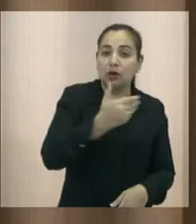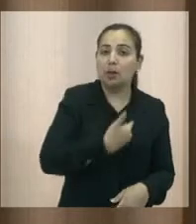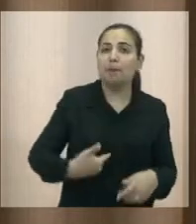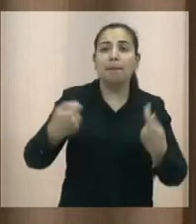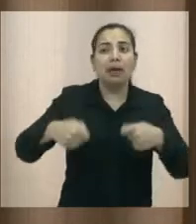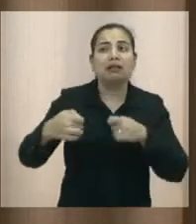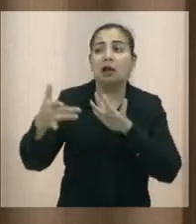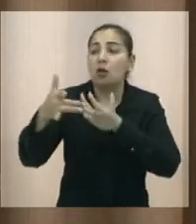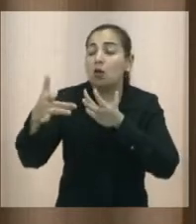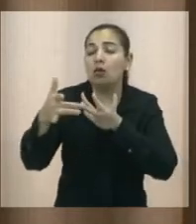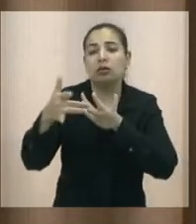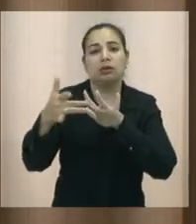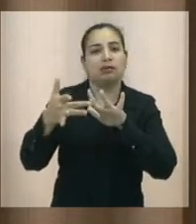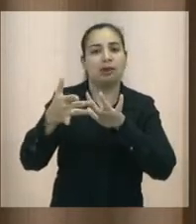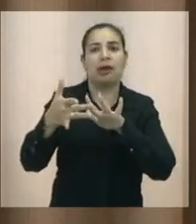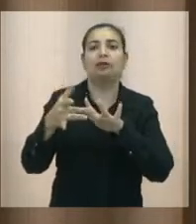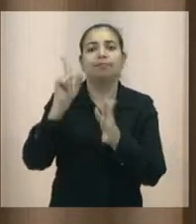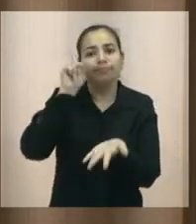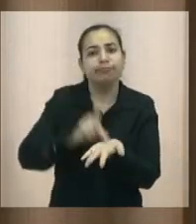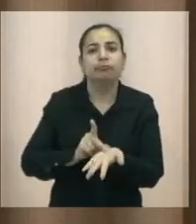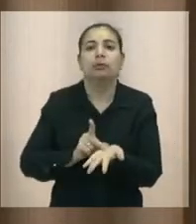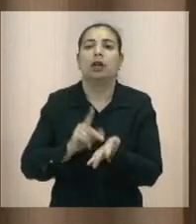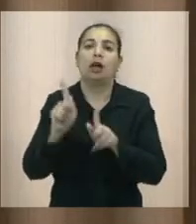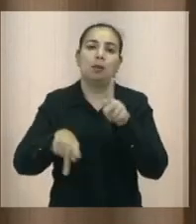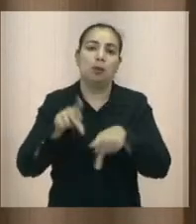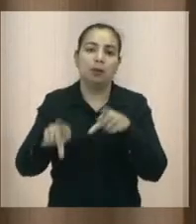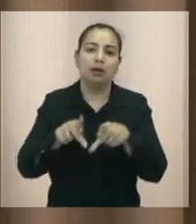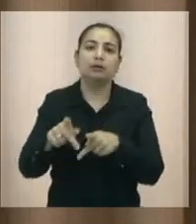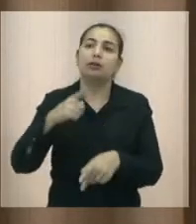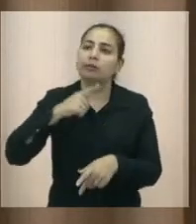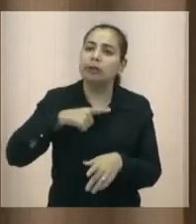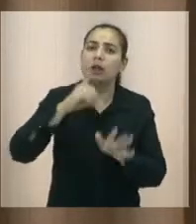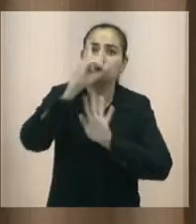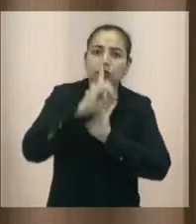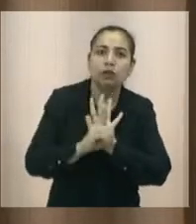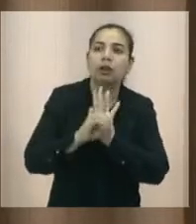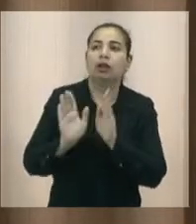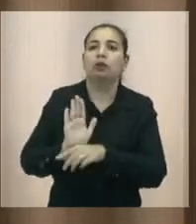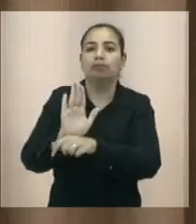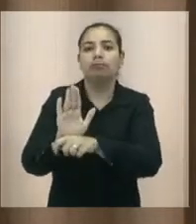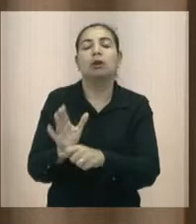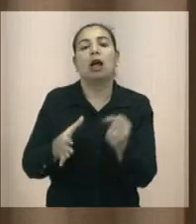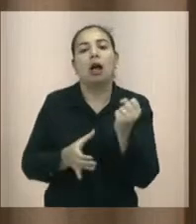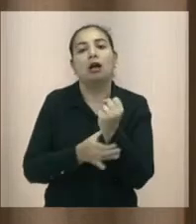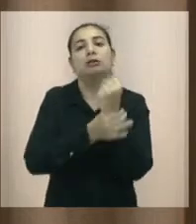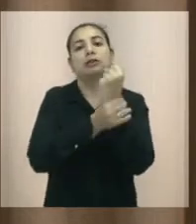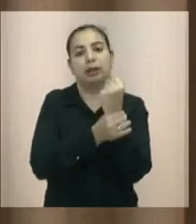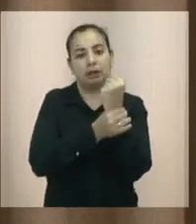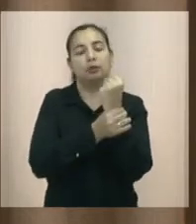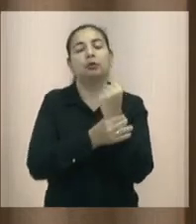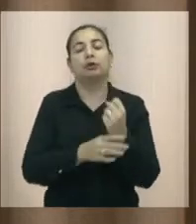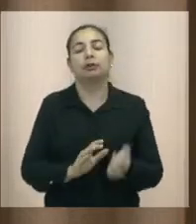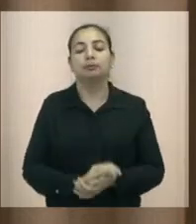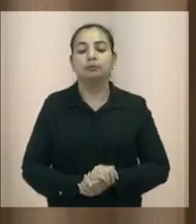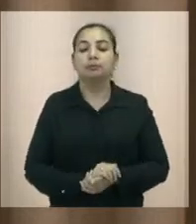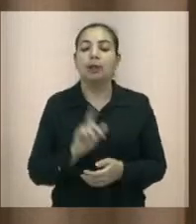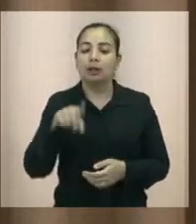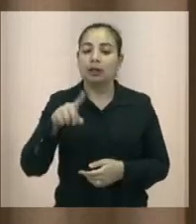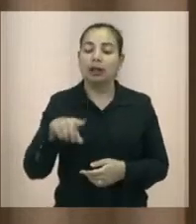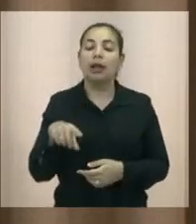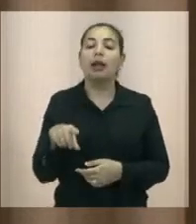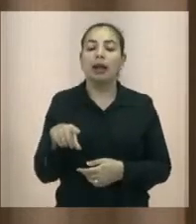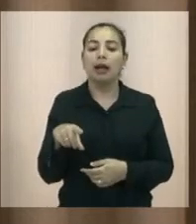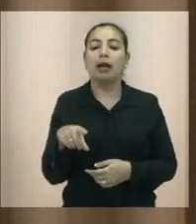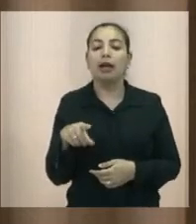são necessários para que chegue melhor o atendimento à população. Nunca para que deixe de ter esse contato direto, que é imprescindível, ao